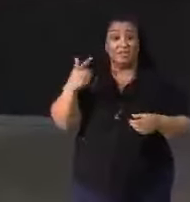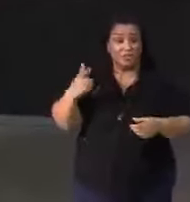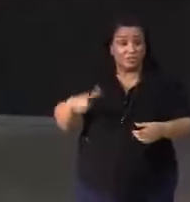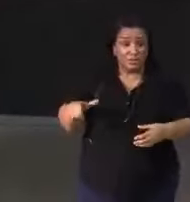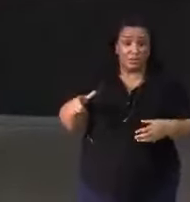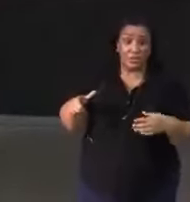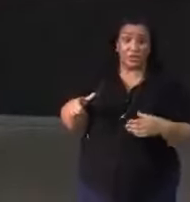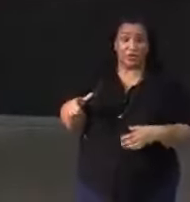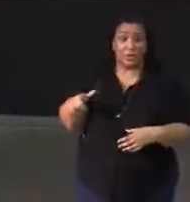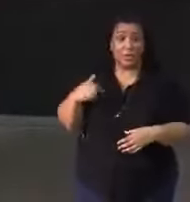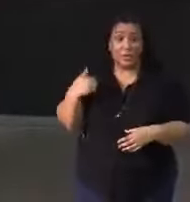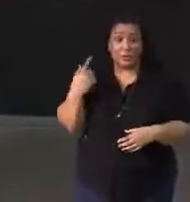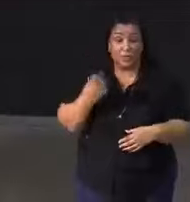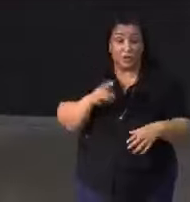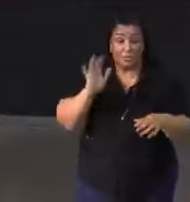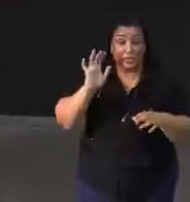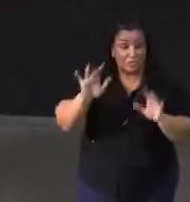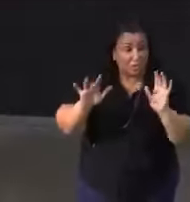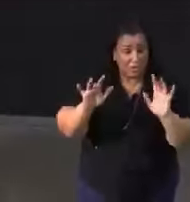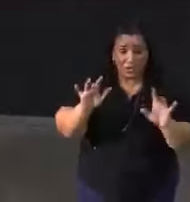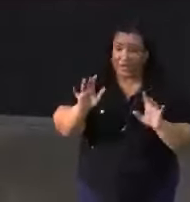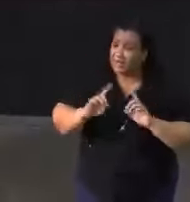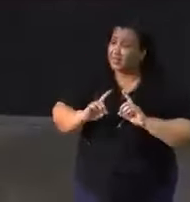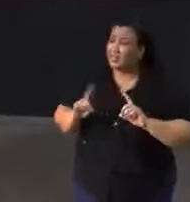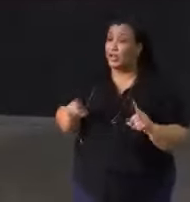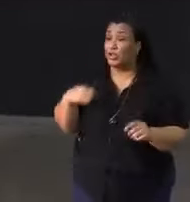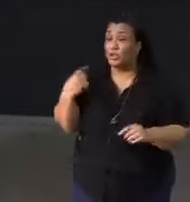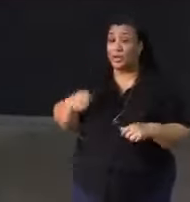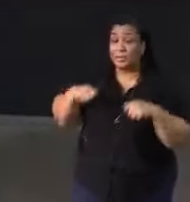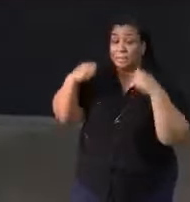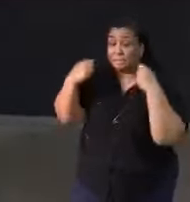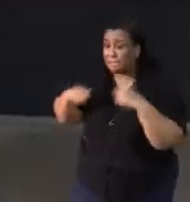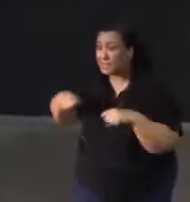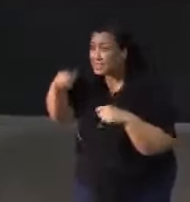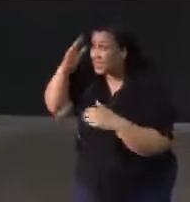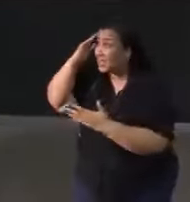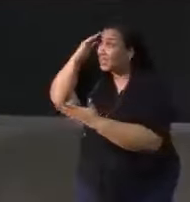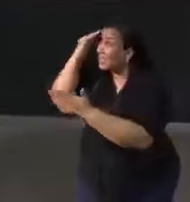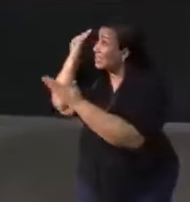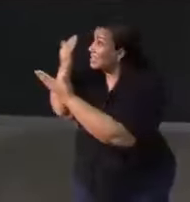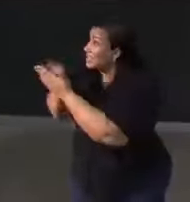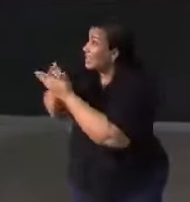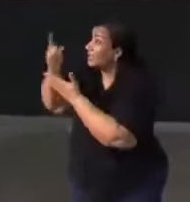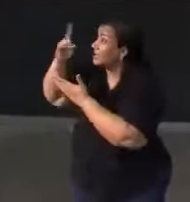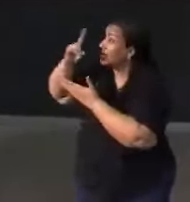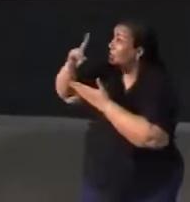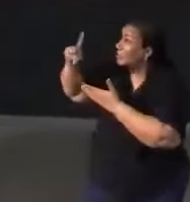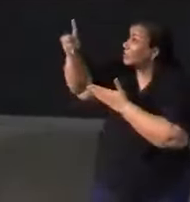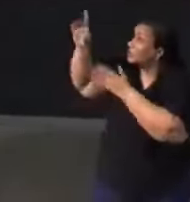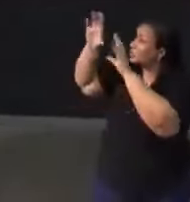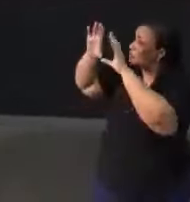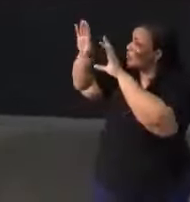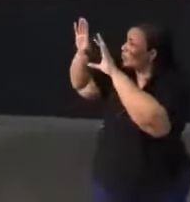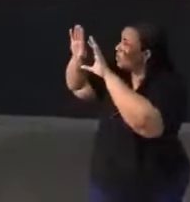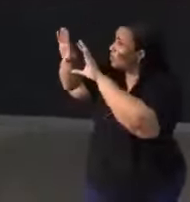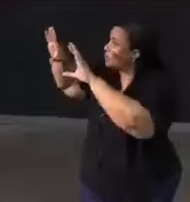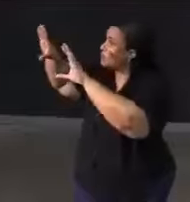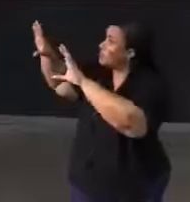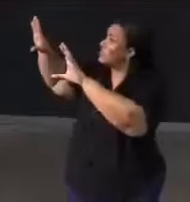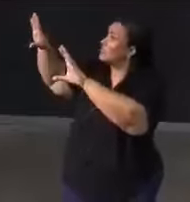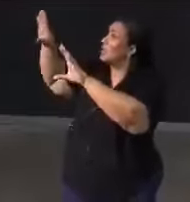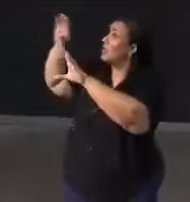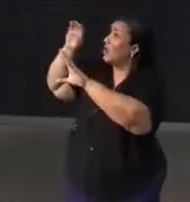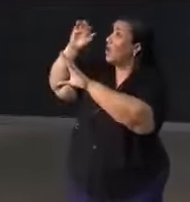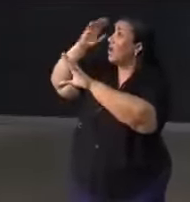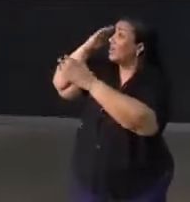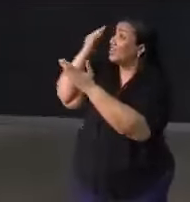igreja. A igreja caminha no sobrenatural, a igreja caminha no profético, é no invisível, é no que ela não